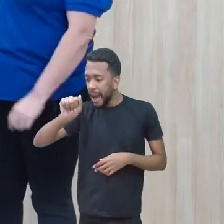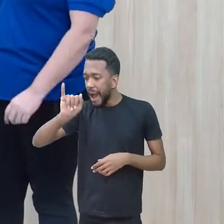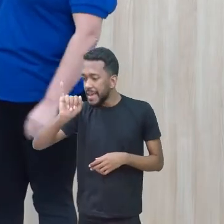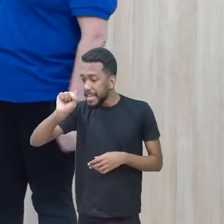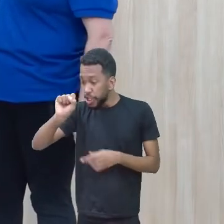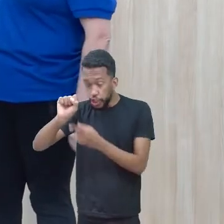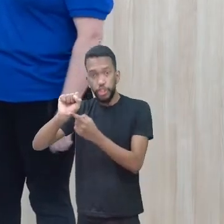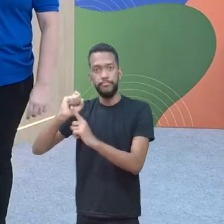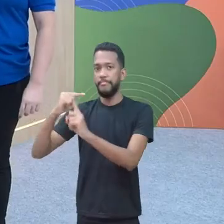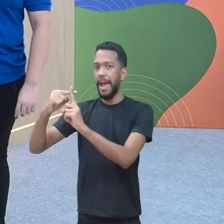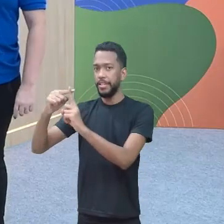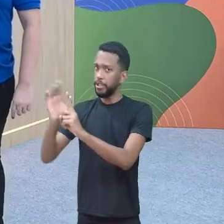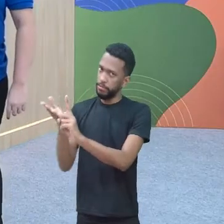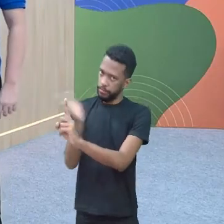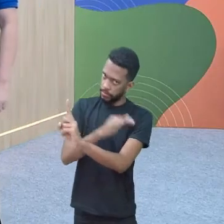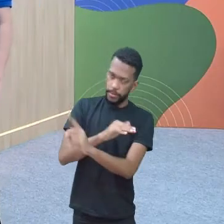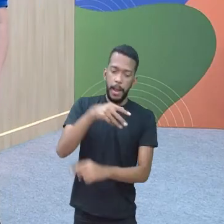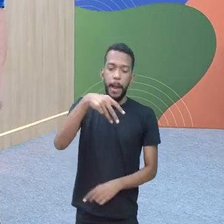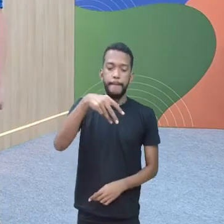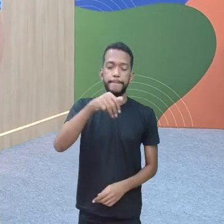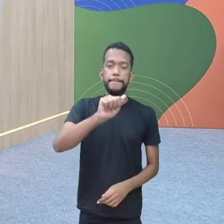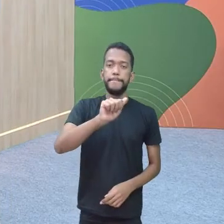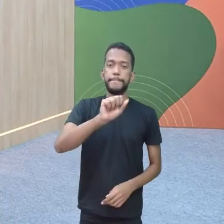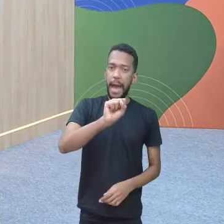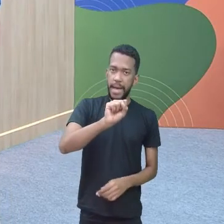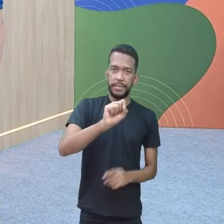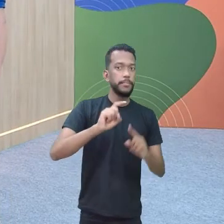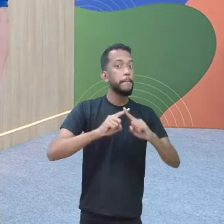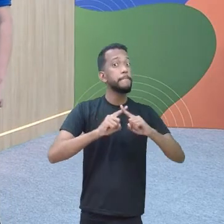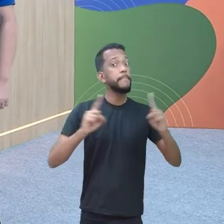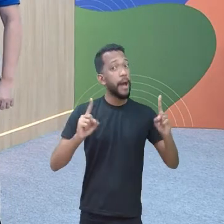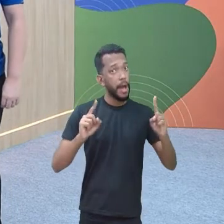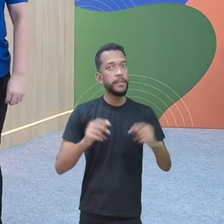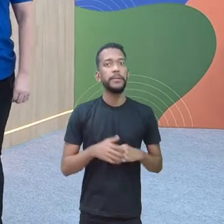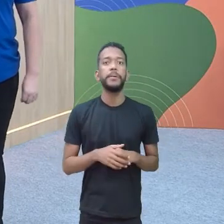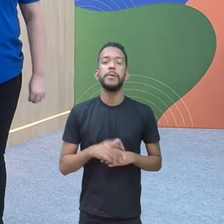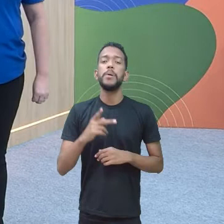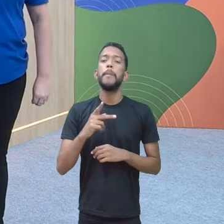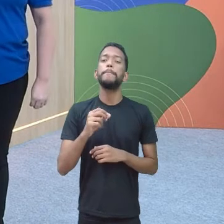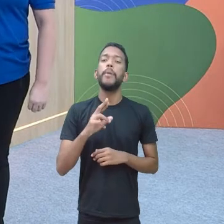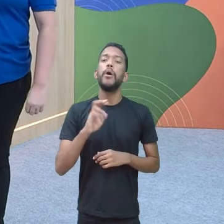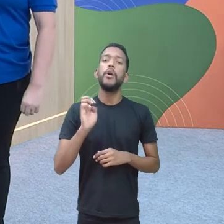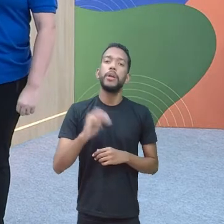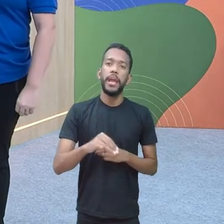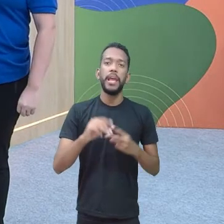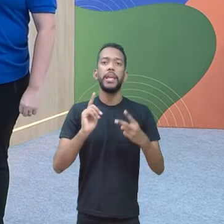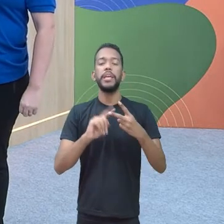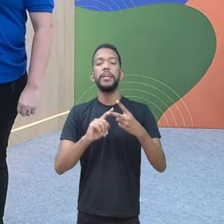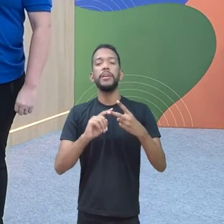é? Mas, essa é a expressão correta. Porém, contudo,